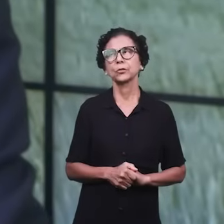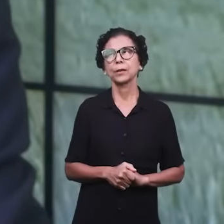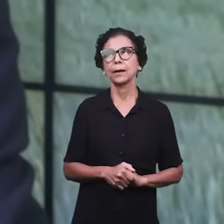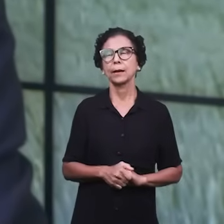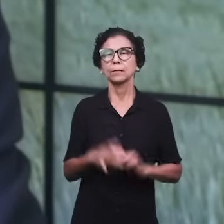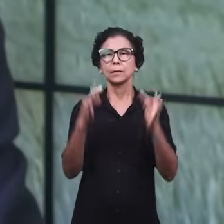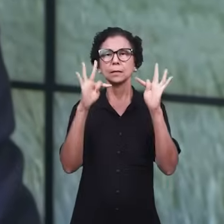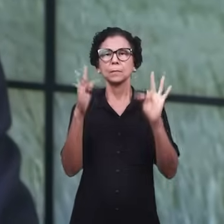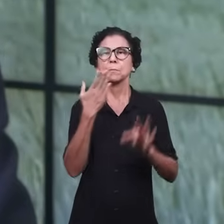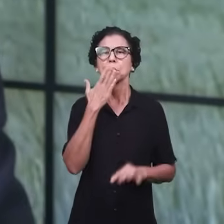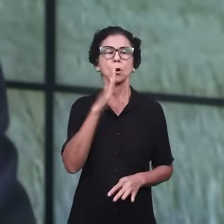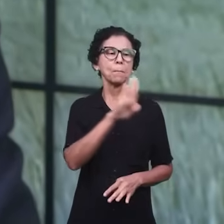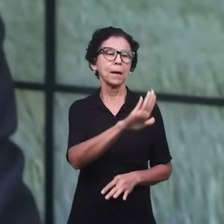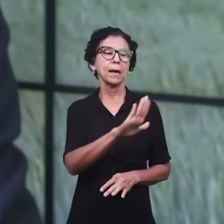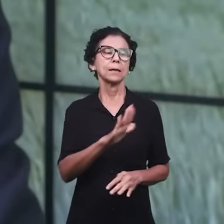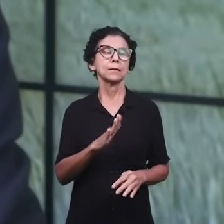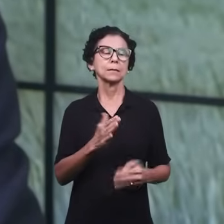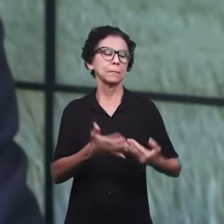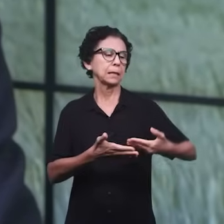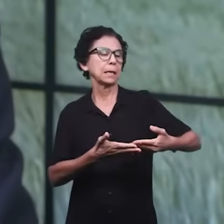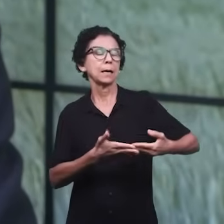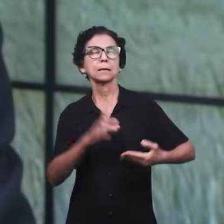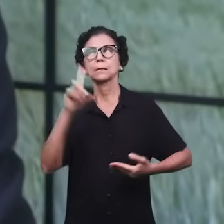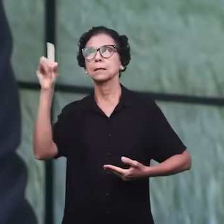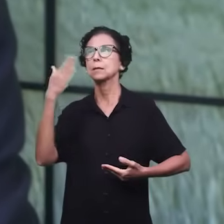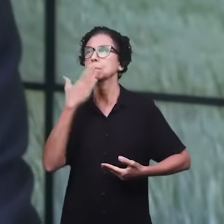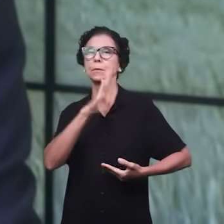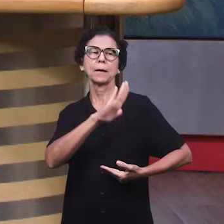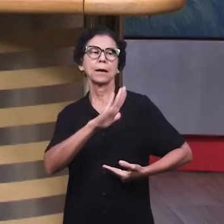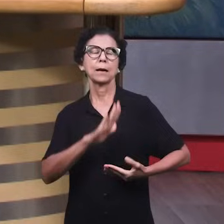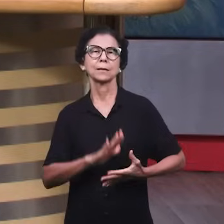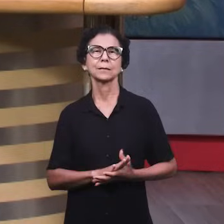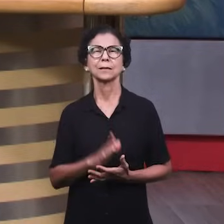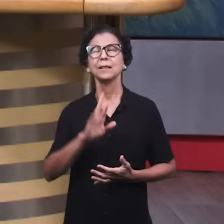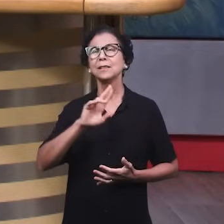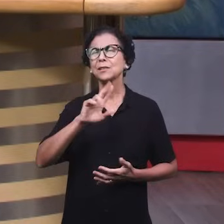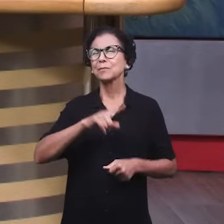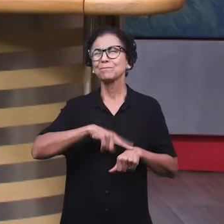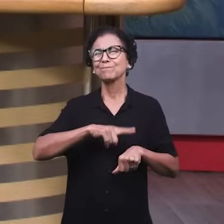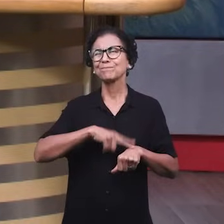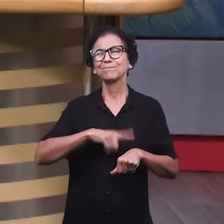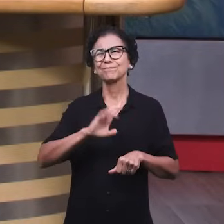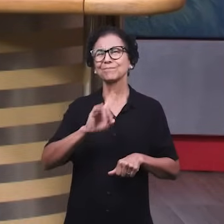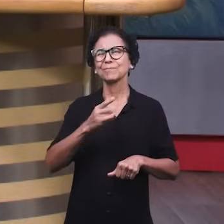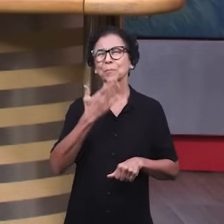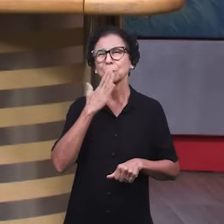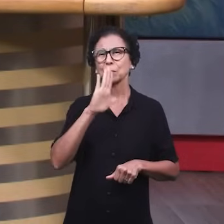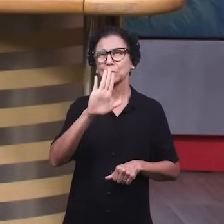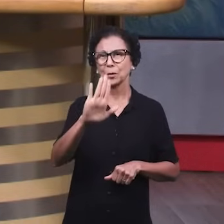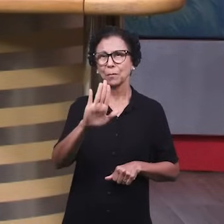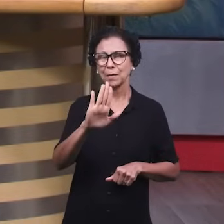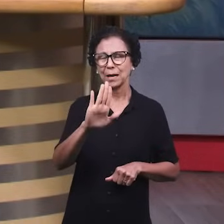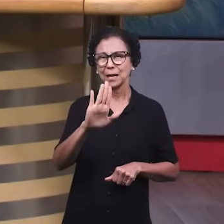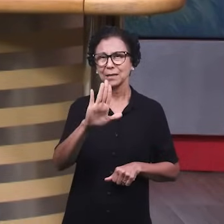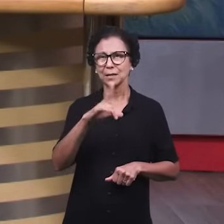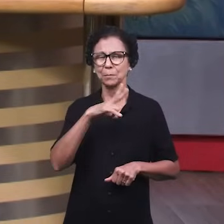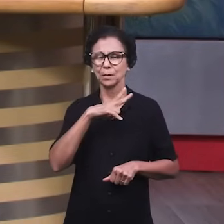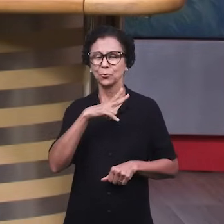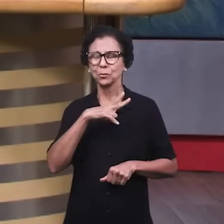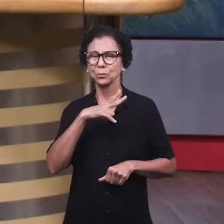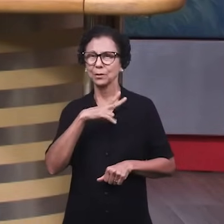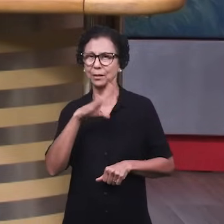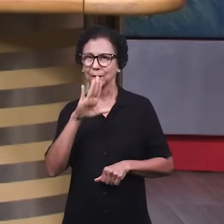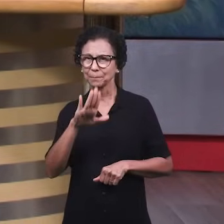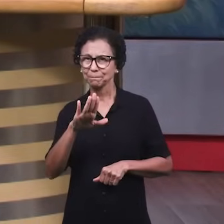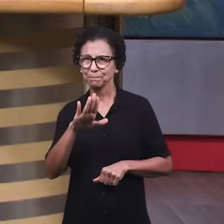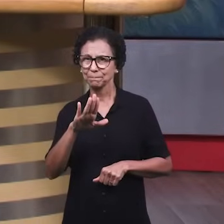promessa que essa criança vai ser não sei o que que essa criança vai ser levantada isso não é para esse momento isso as promessas são para serem guardadas